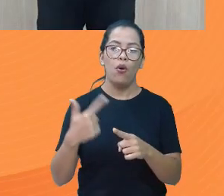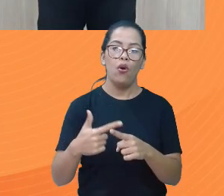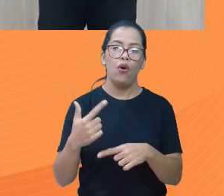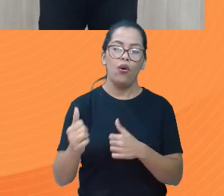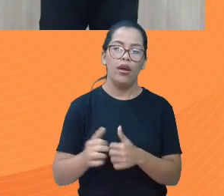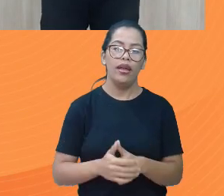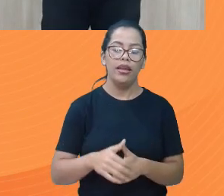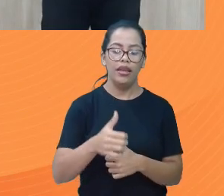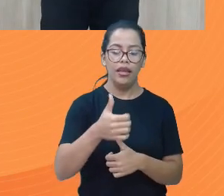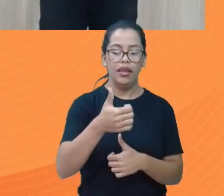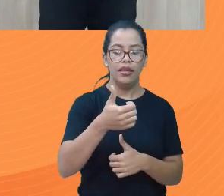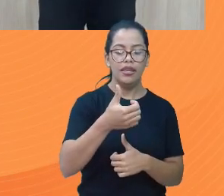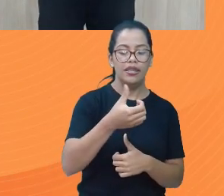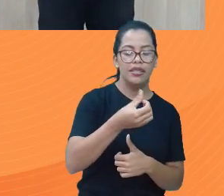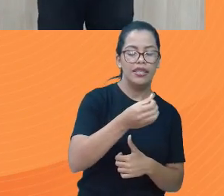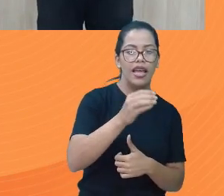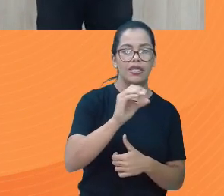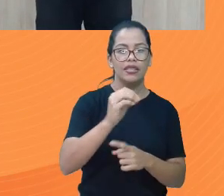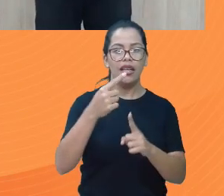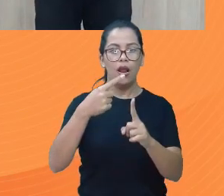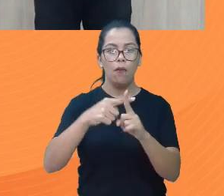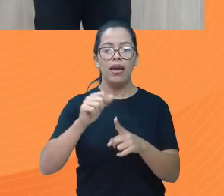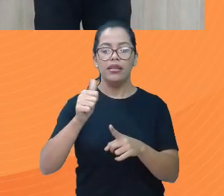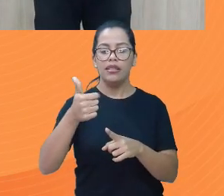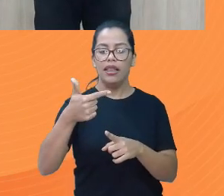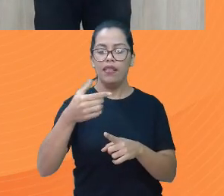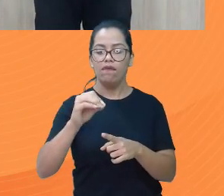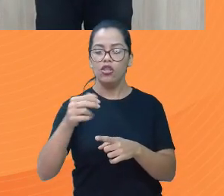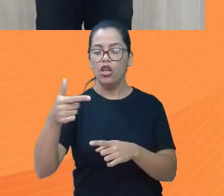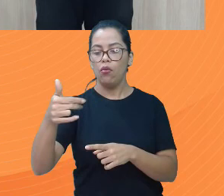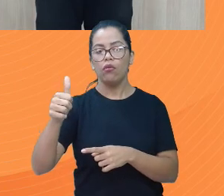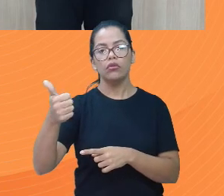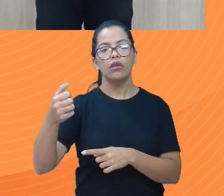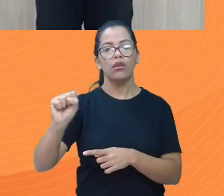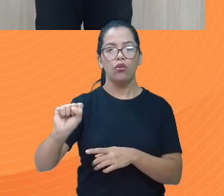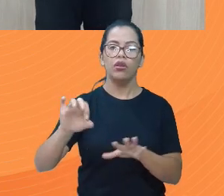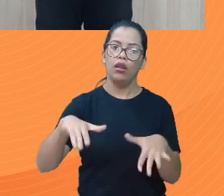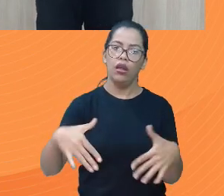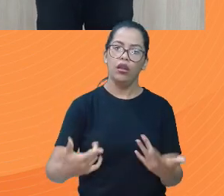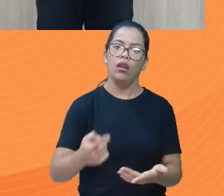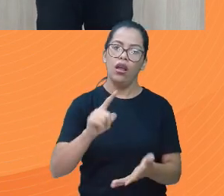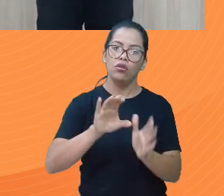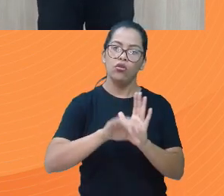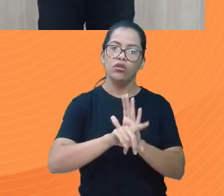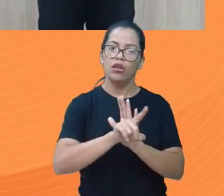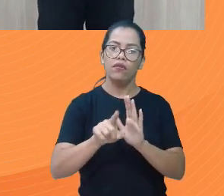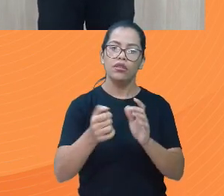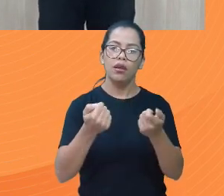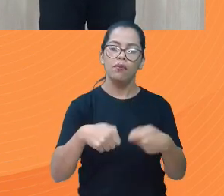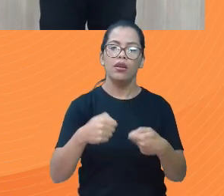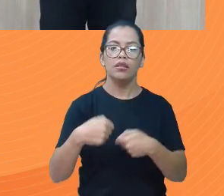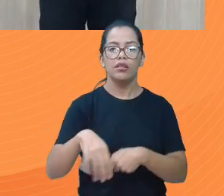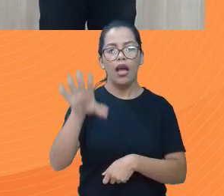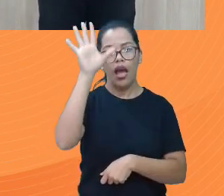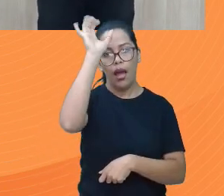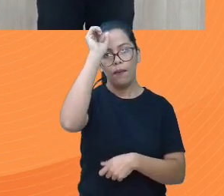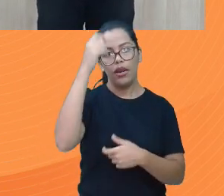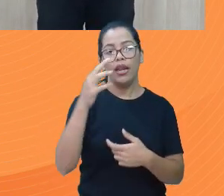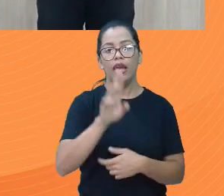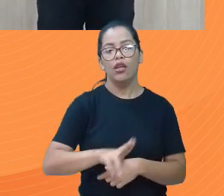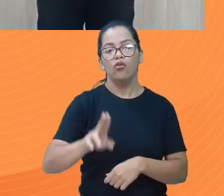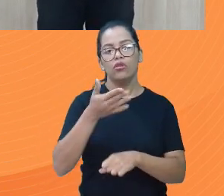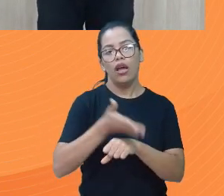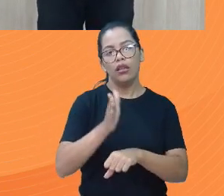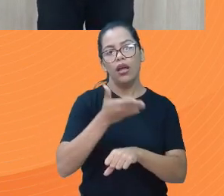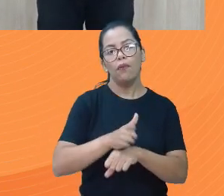mais 120 é igual a 180. Então, são essas definições que você precisa aprender e aplicar para resolver